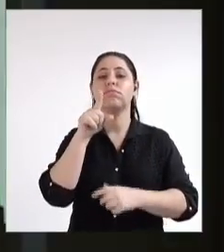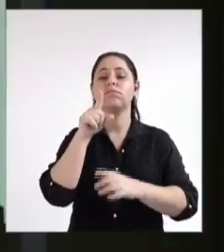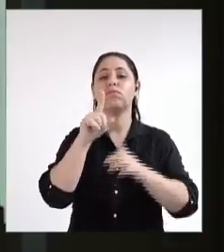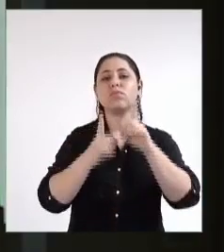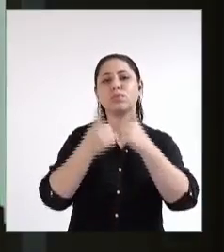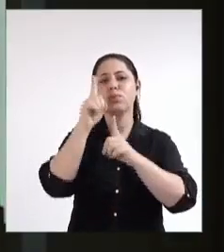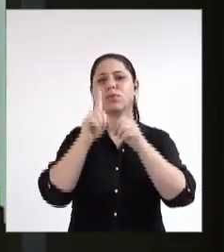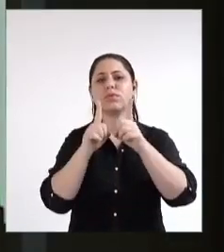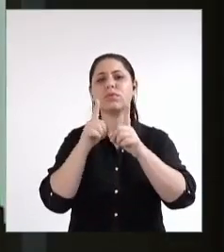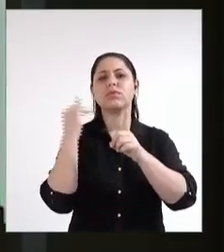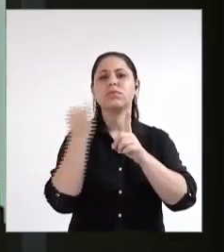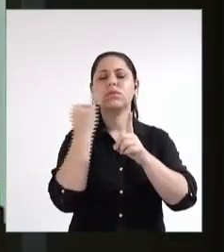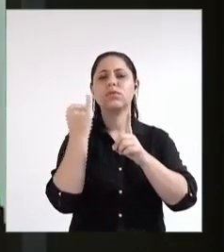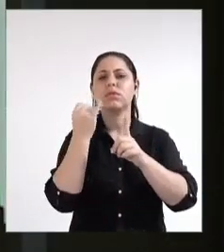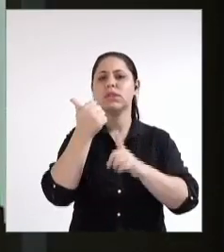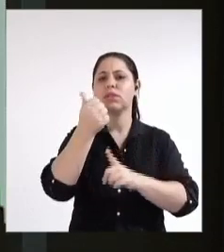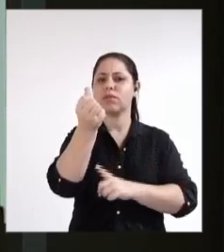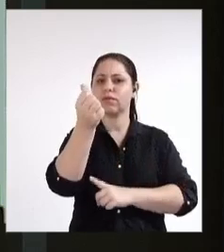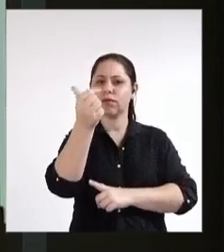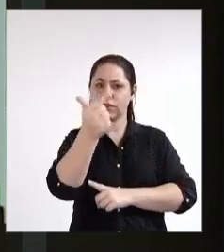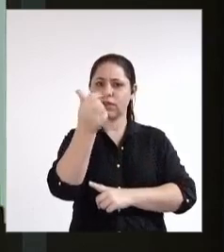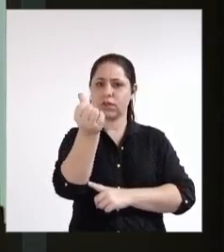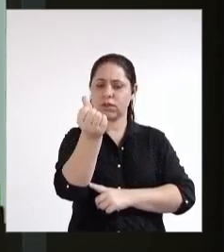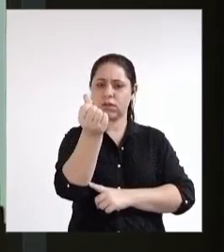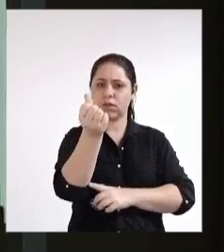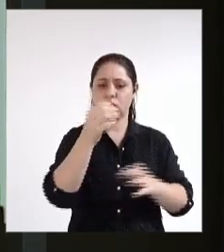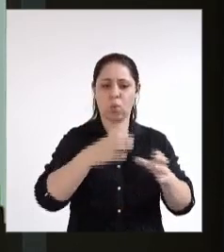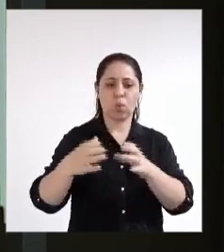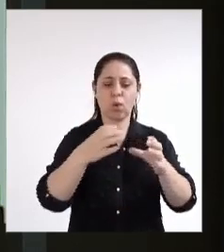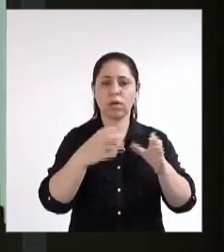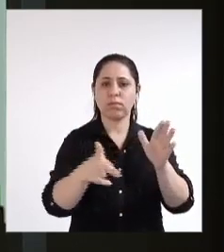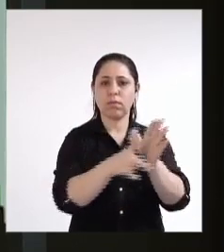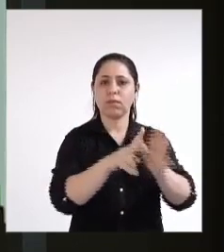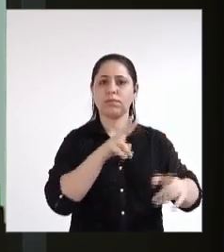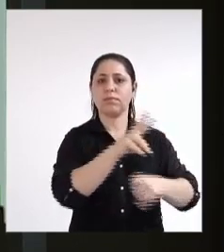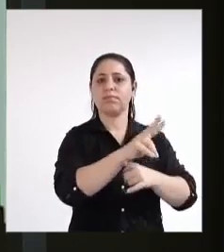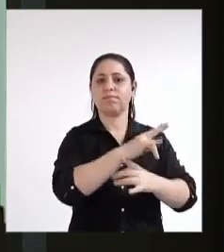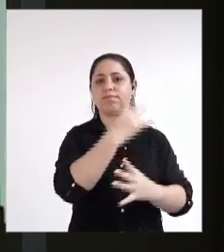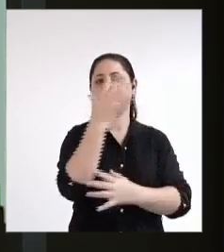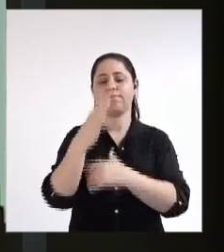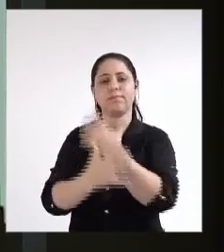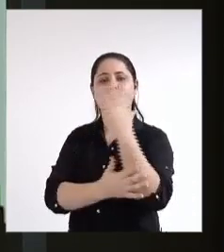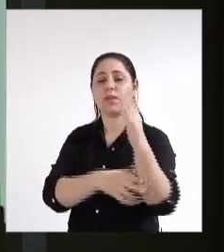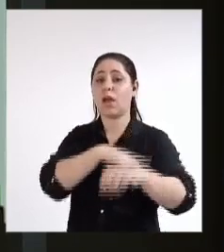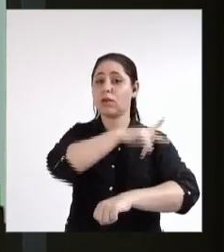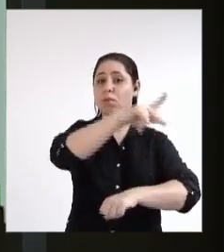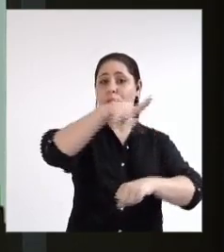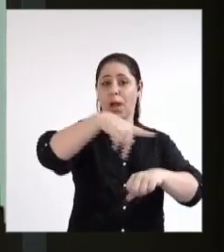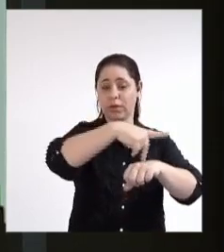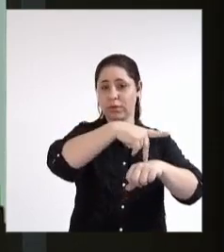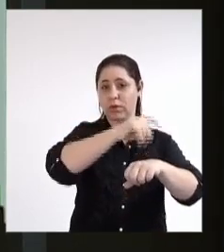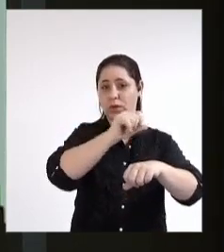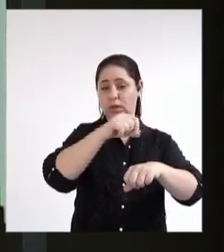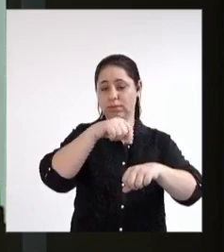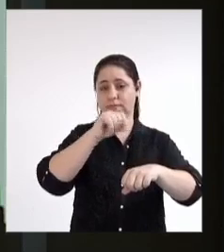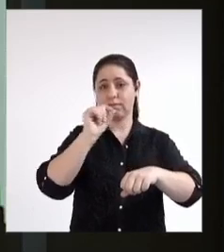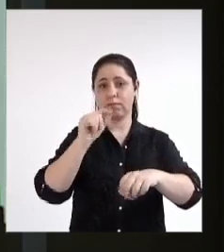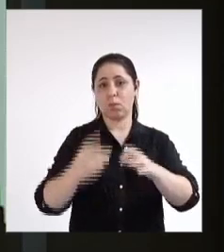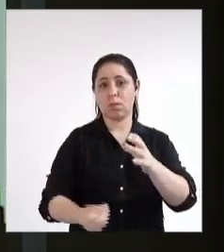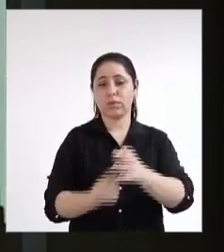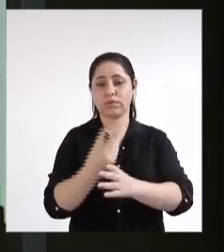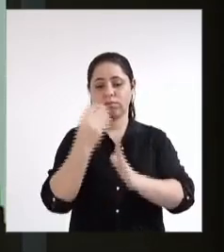aqui são 126 unidades de conservação de acordo com o nosso cadastro estão ativas lá né são